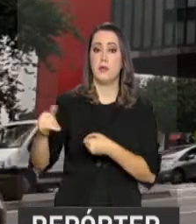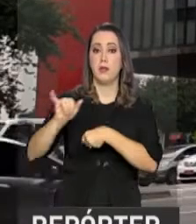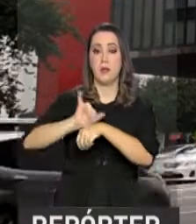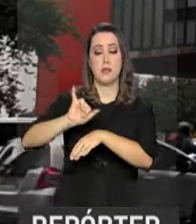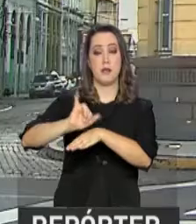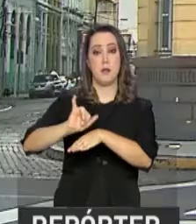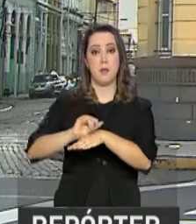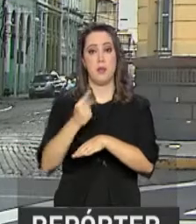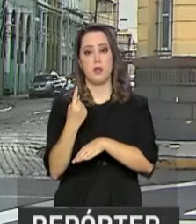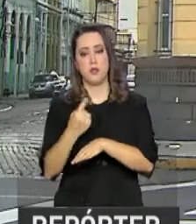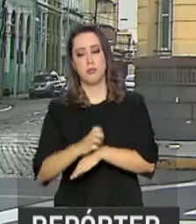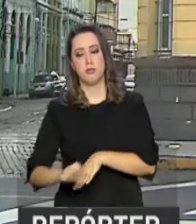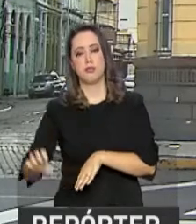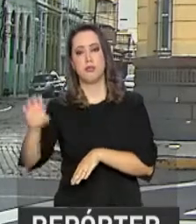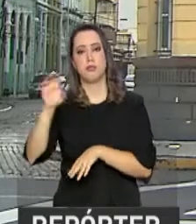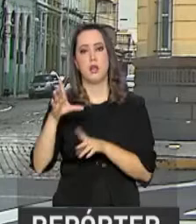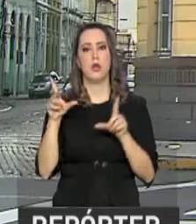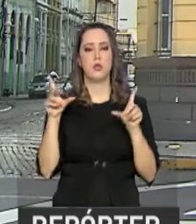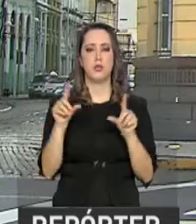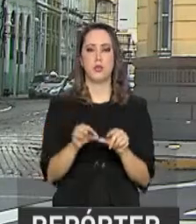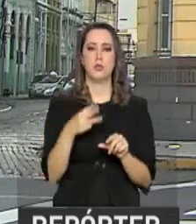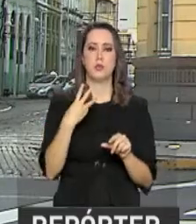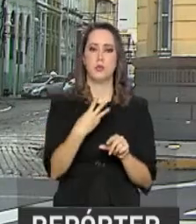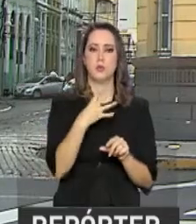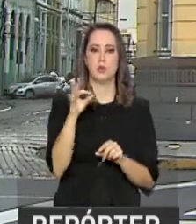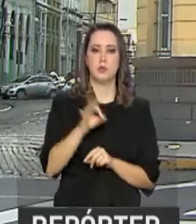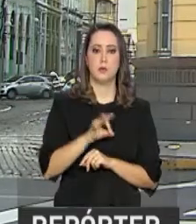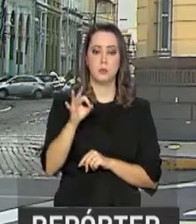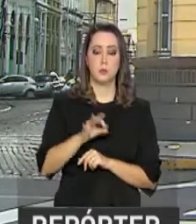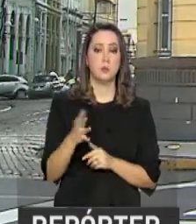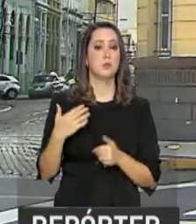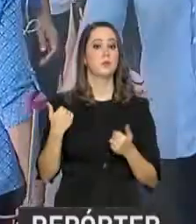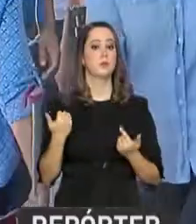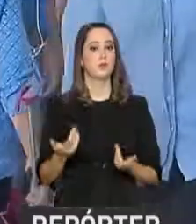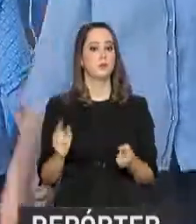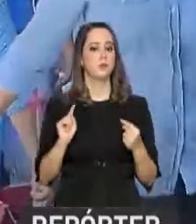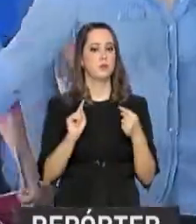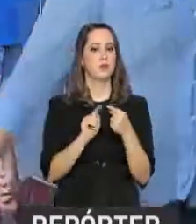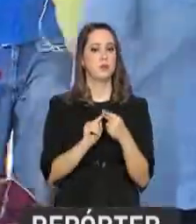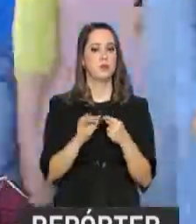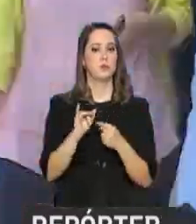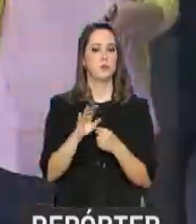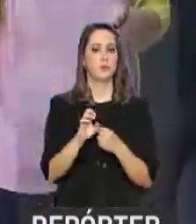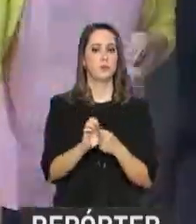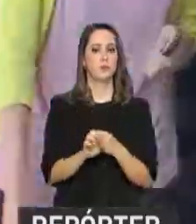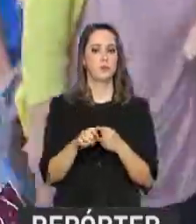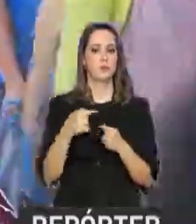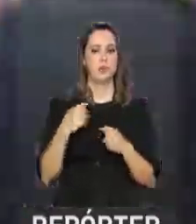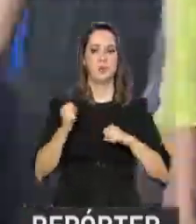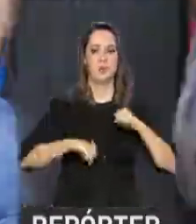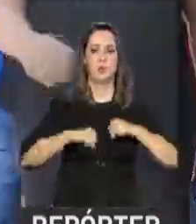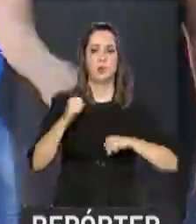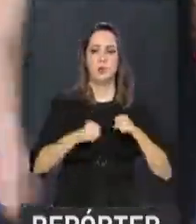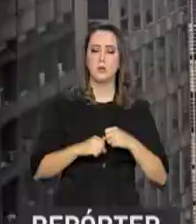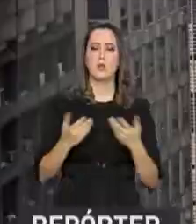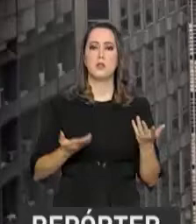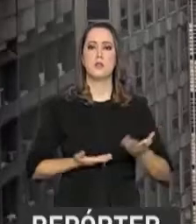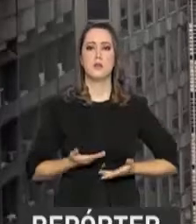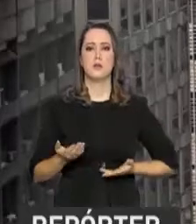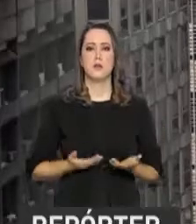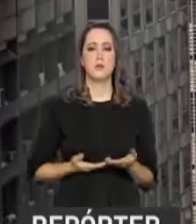dos estados esse percentual caiu para 33% de acordo com o ibge as atividades industriais e de serviços